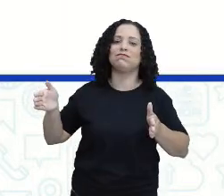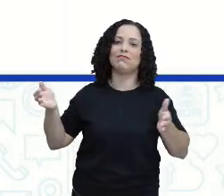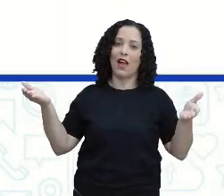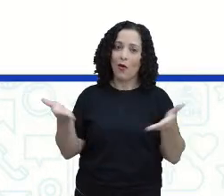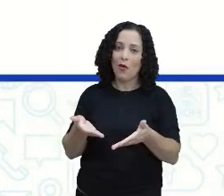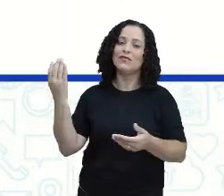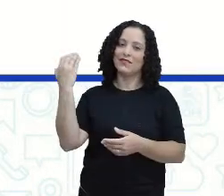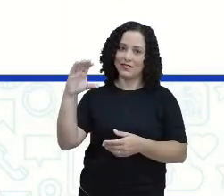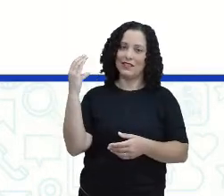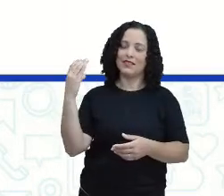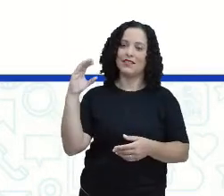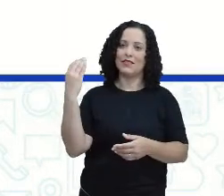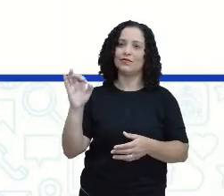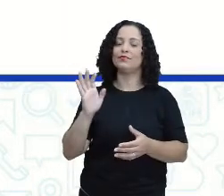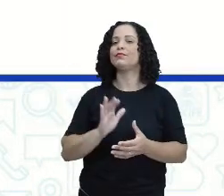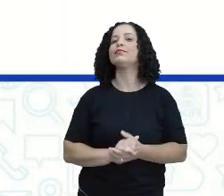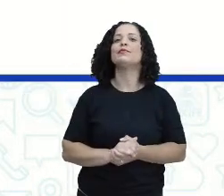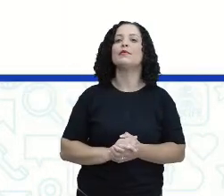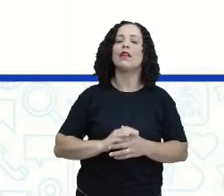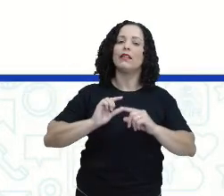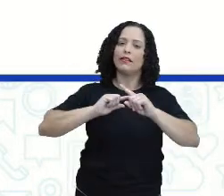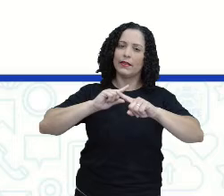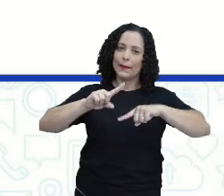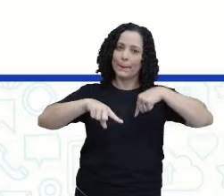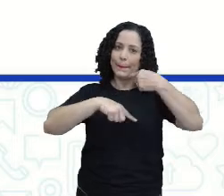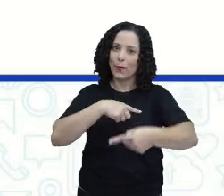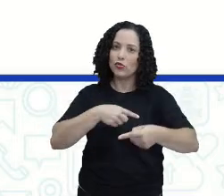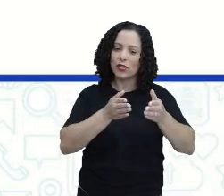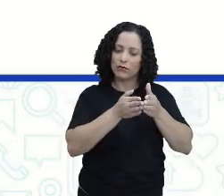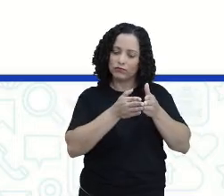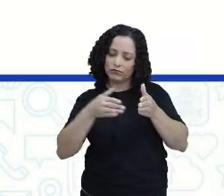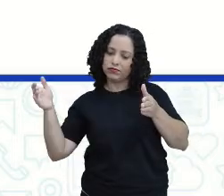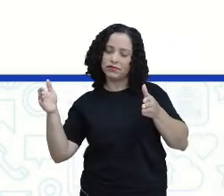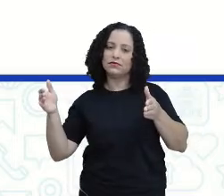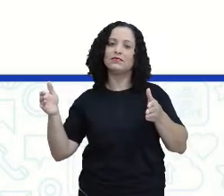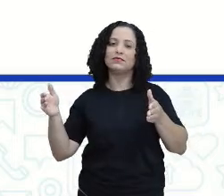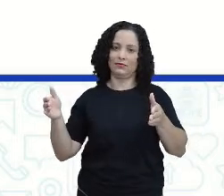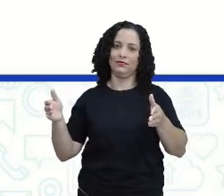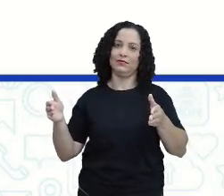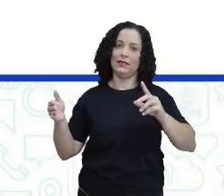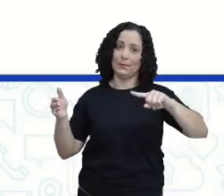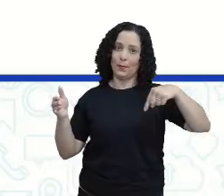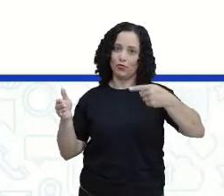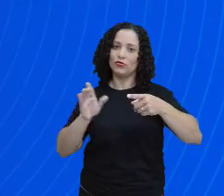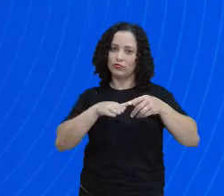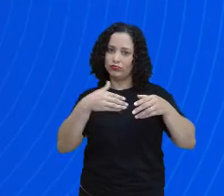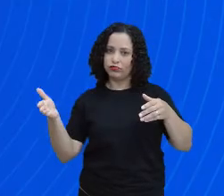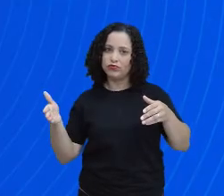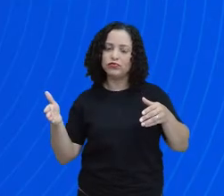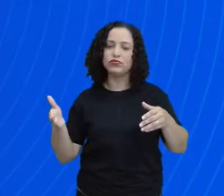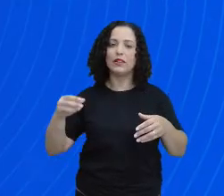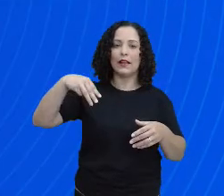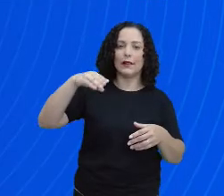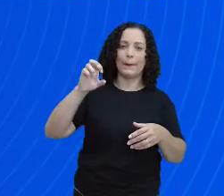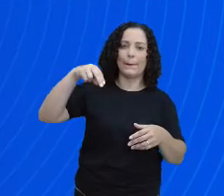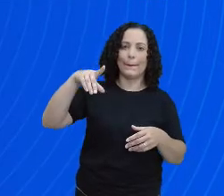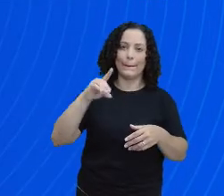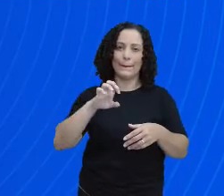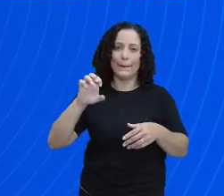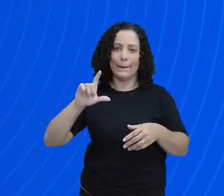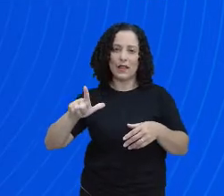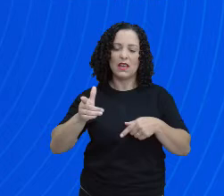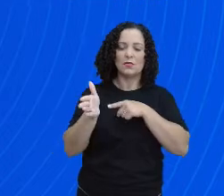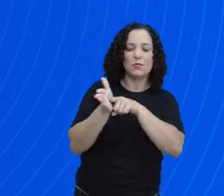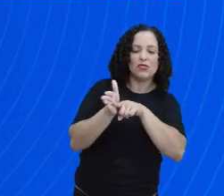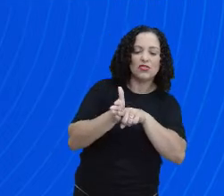ciência. Aí, um pouco depois, né, dessa redescoberta de Mendel aí, seus